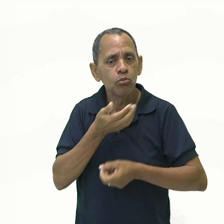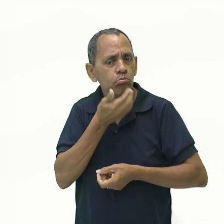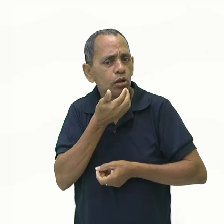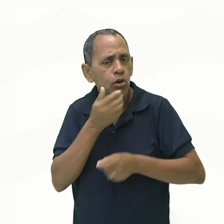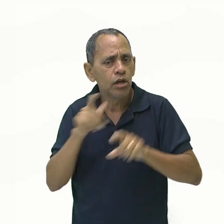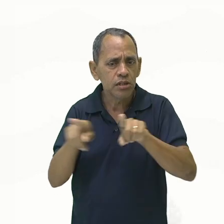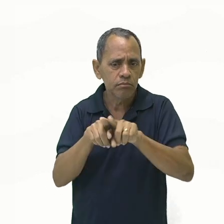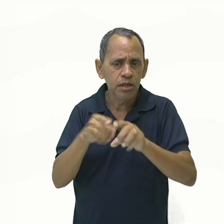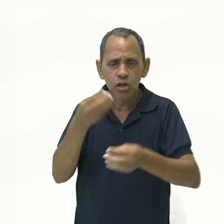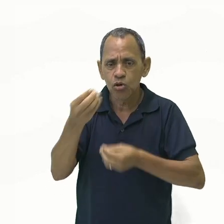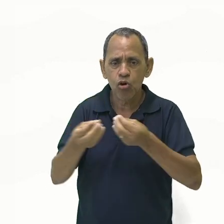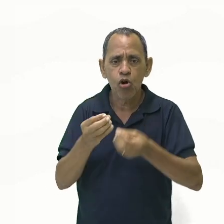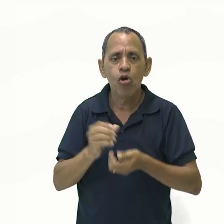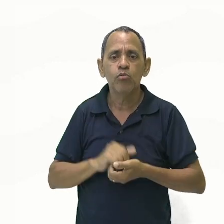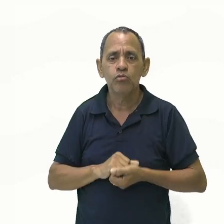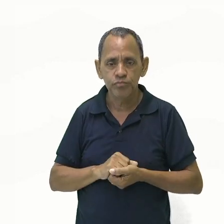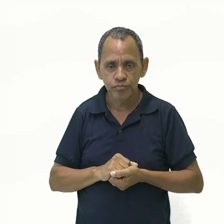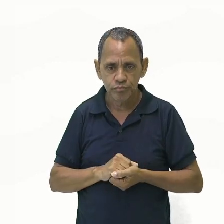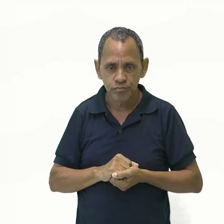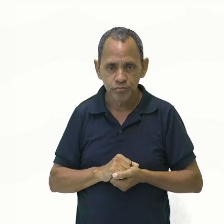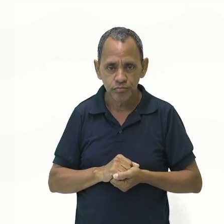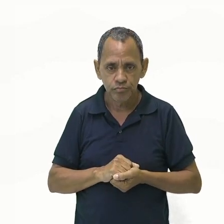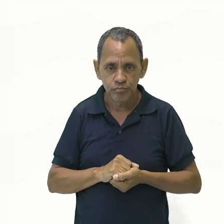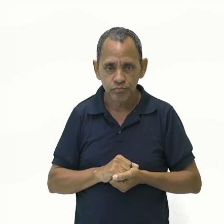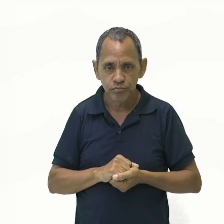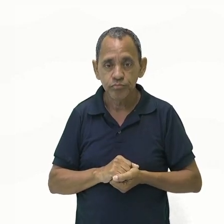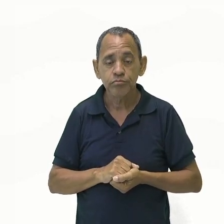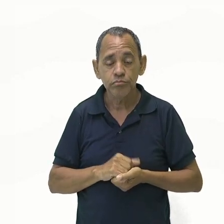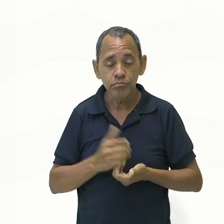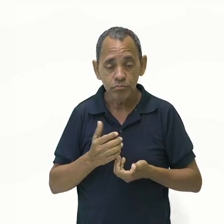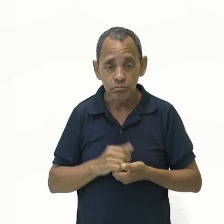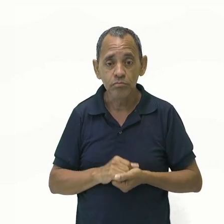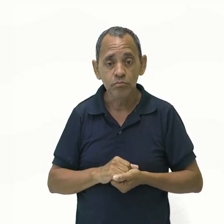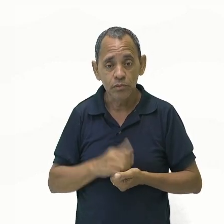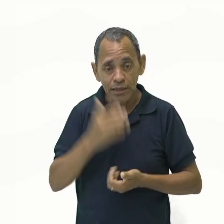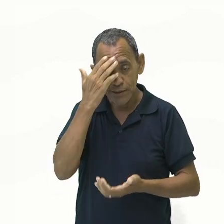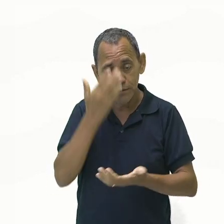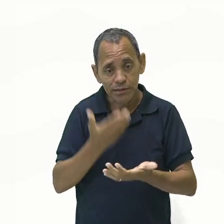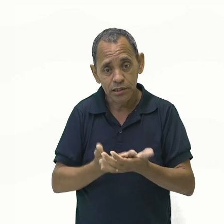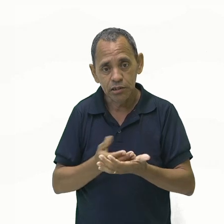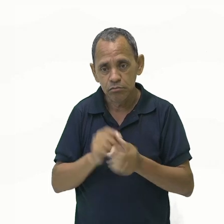melhoria nesses índices, né? Então, o IDH do Brasil ele é considerado alto, mas